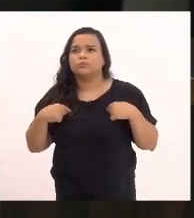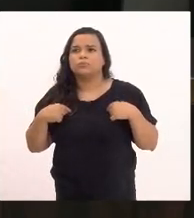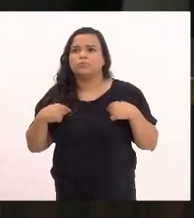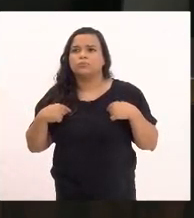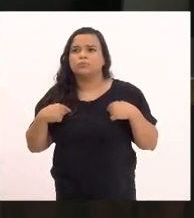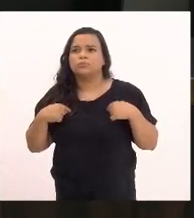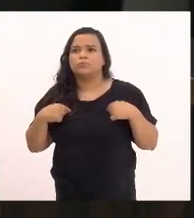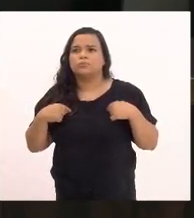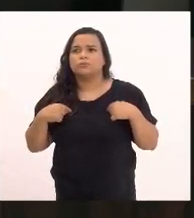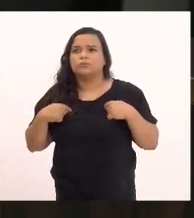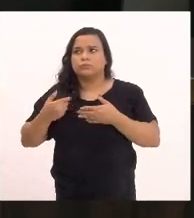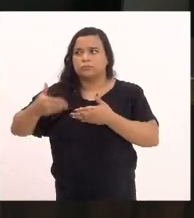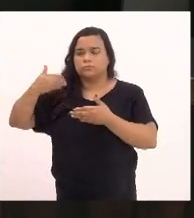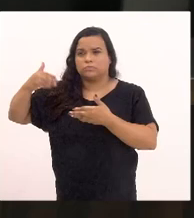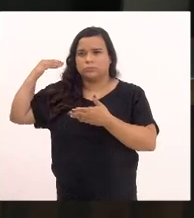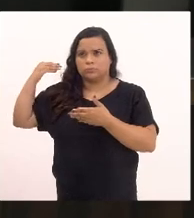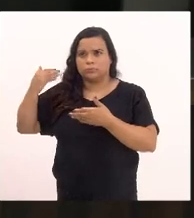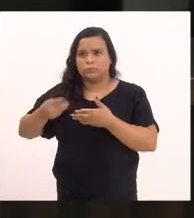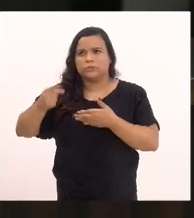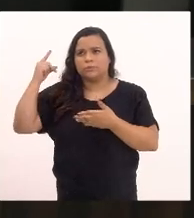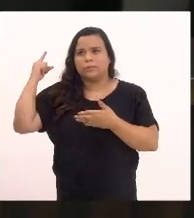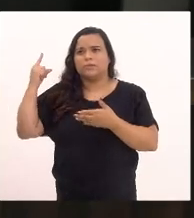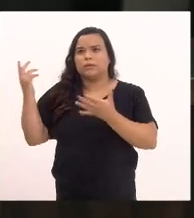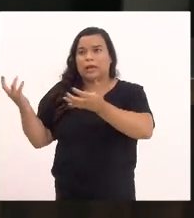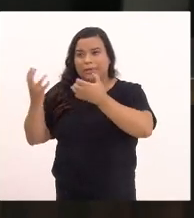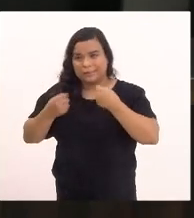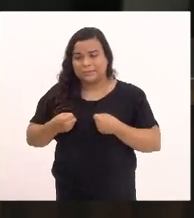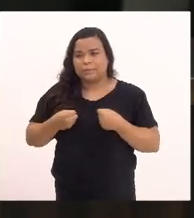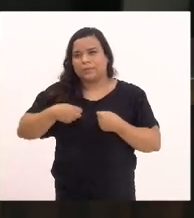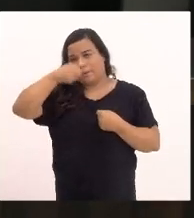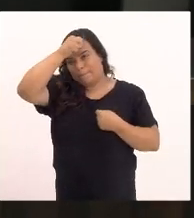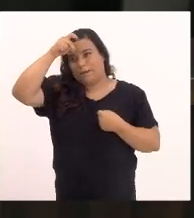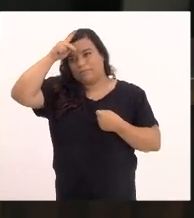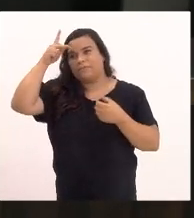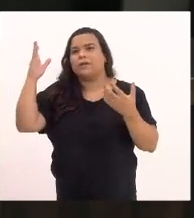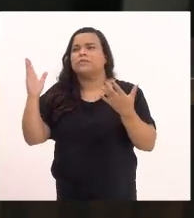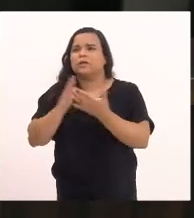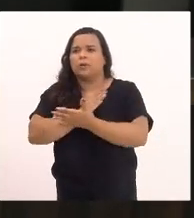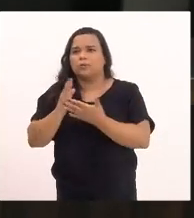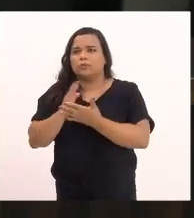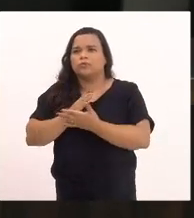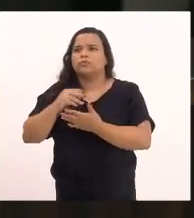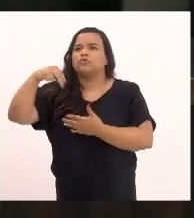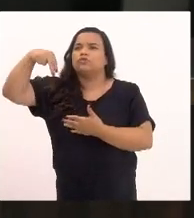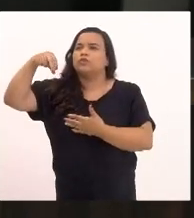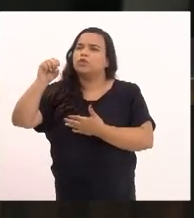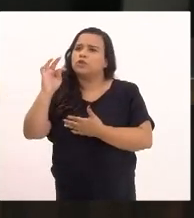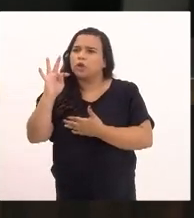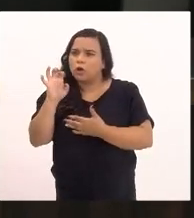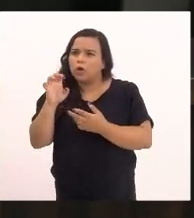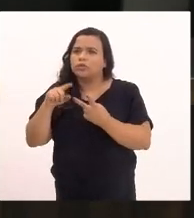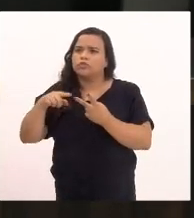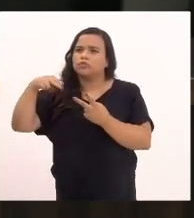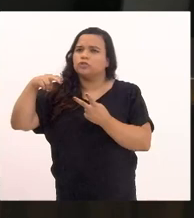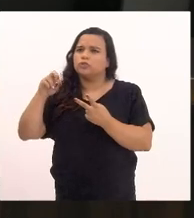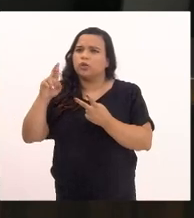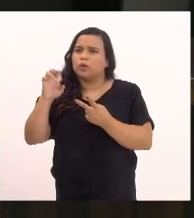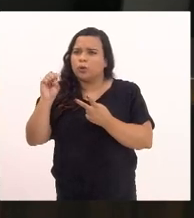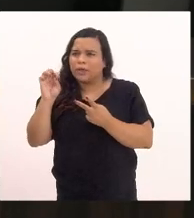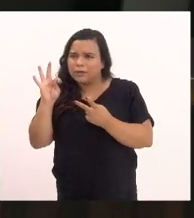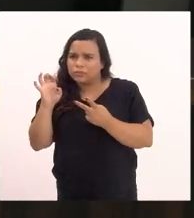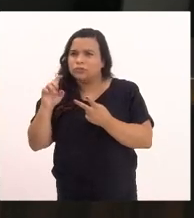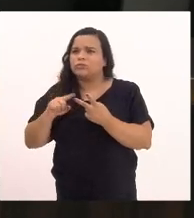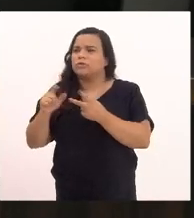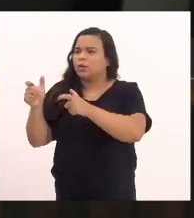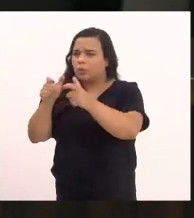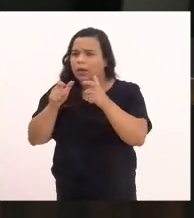há um tempo atrás, recebi de alguns prefeitos do Norte e Noroeste, por conta lá das chuvas, Miracema